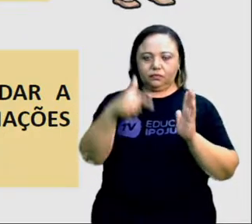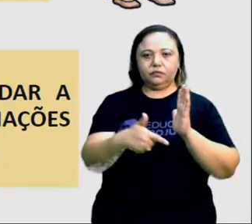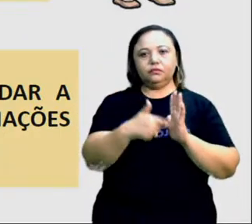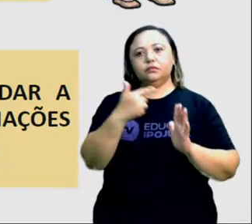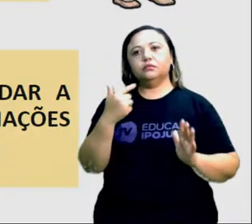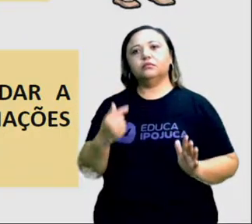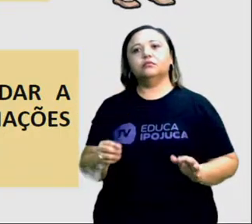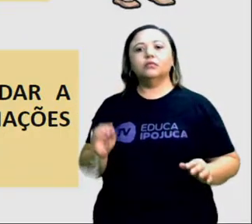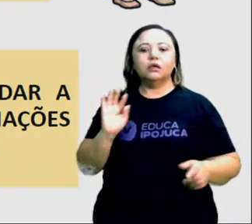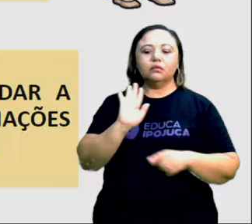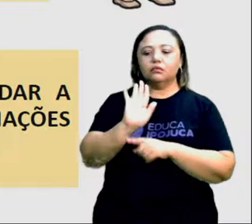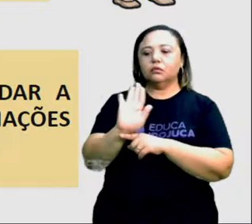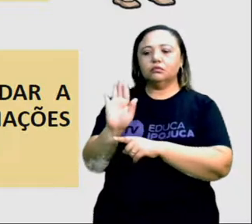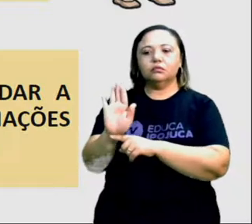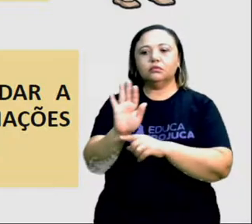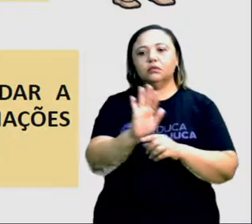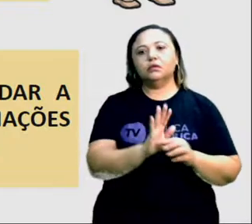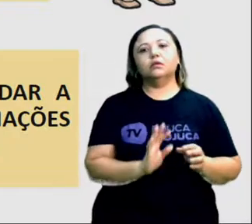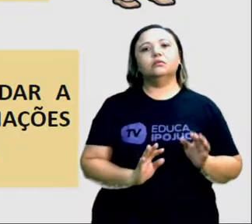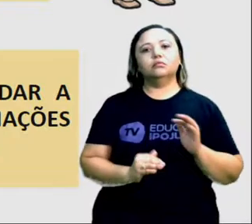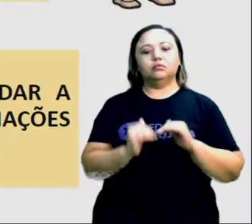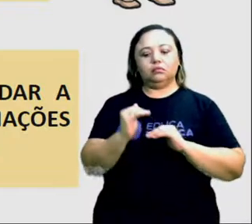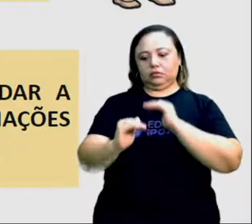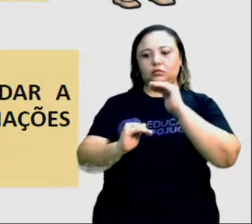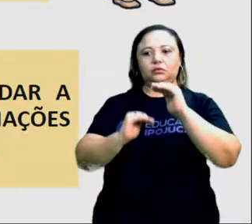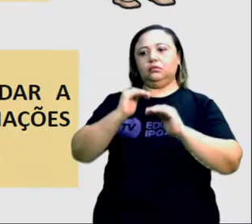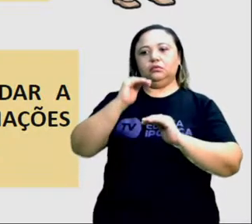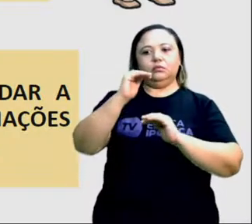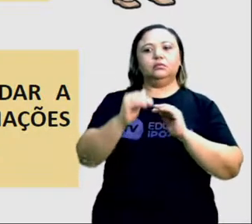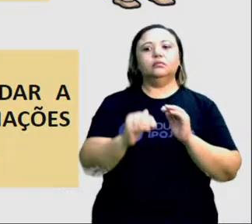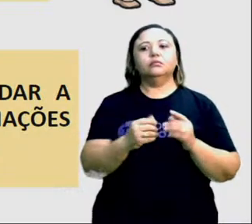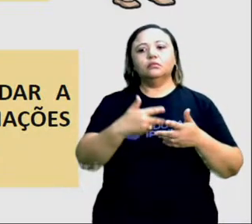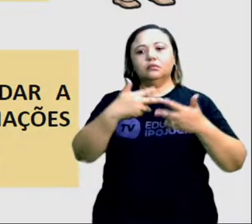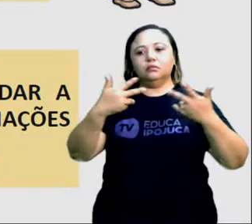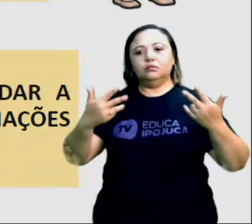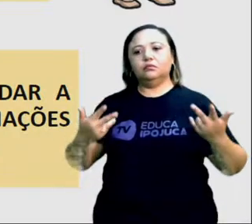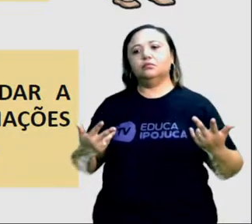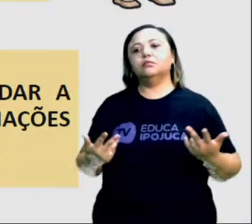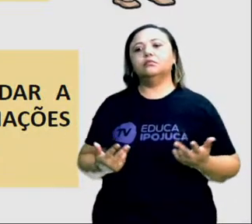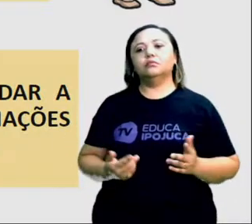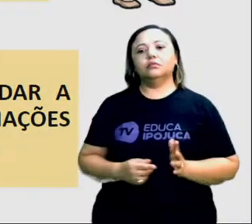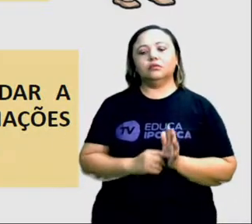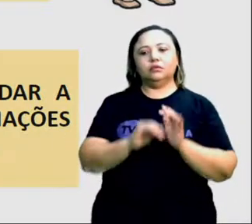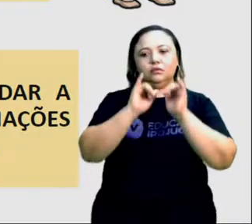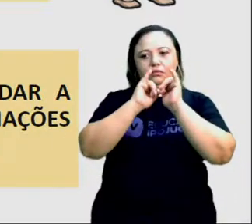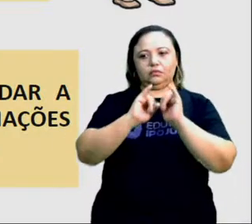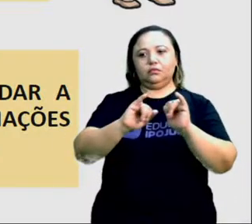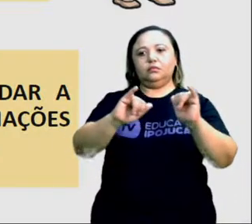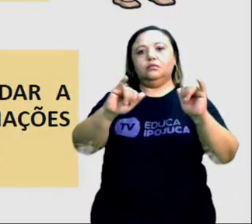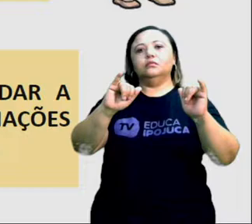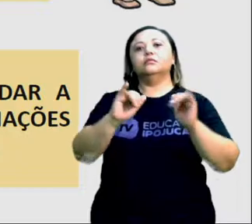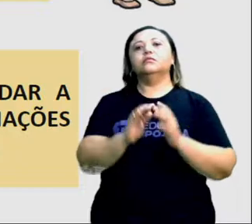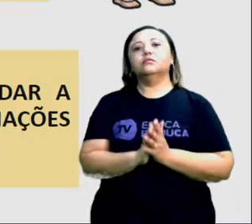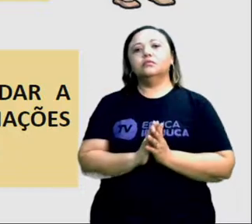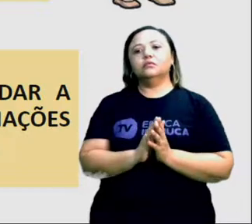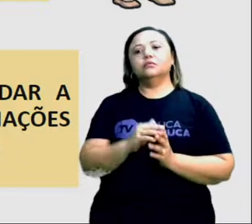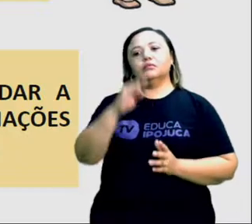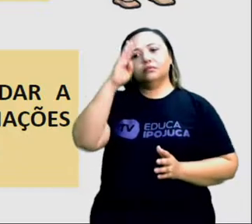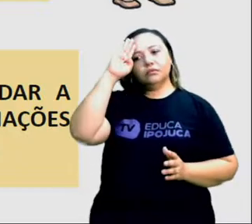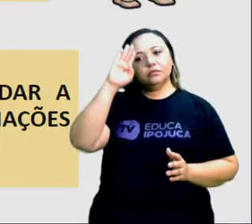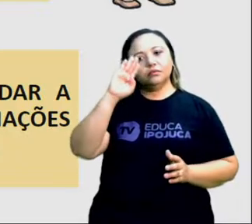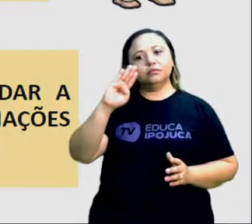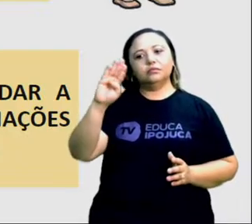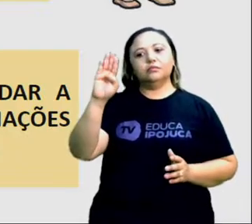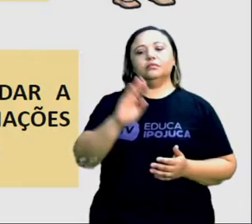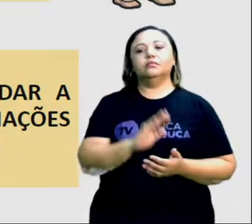são as que vão ajudar a acrescentar as informações para a ideia principal, para que você possa compreender melhor